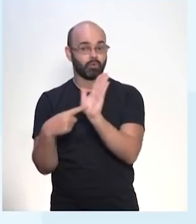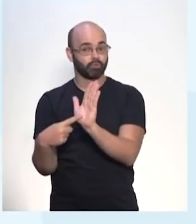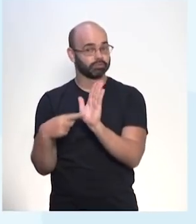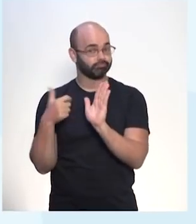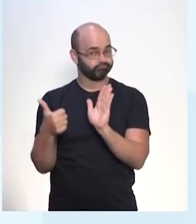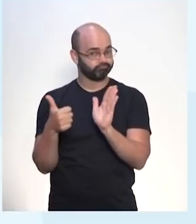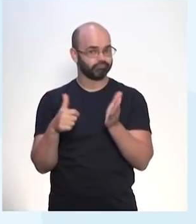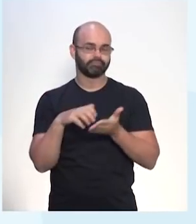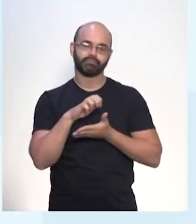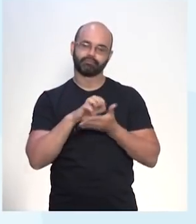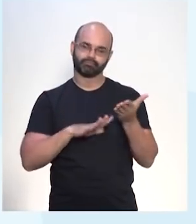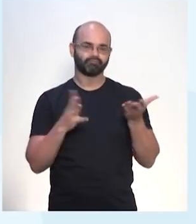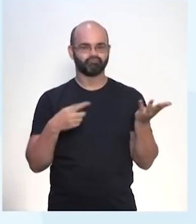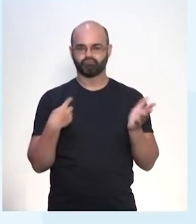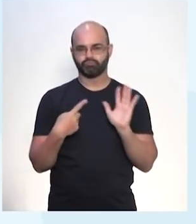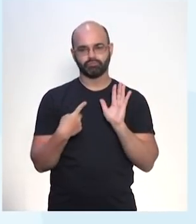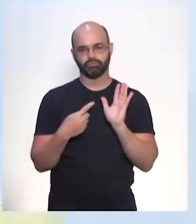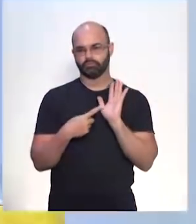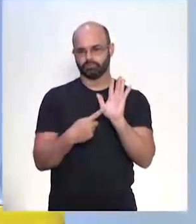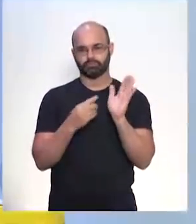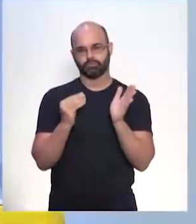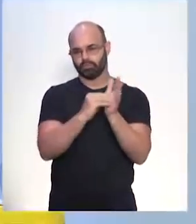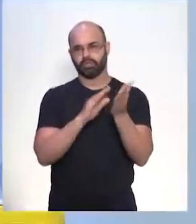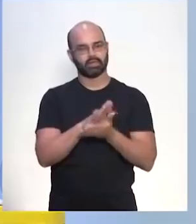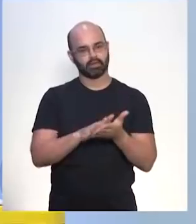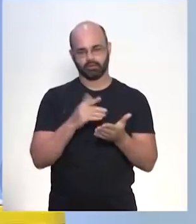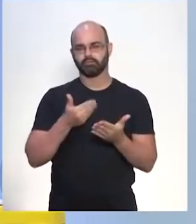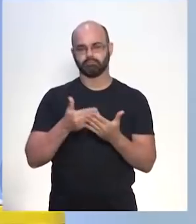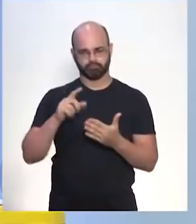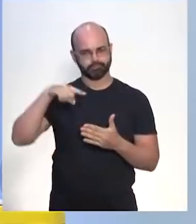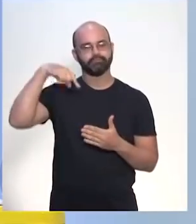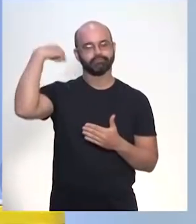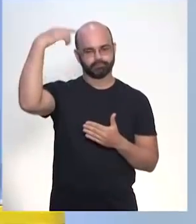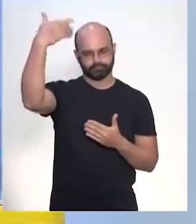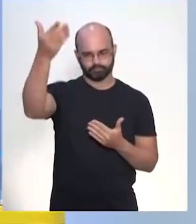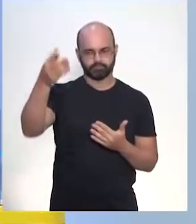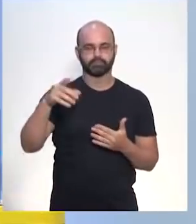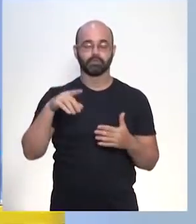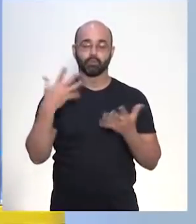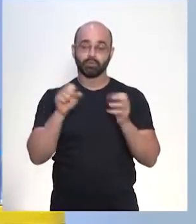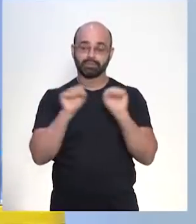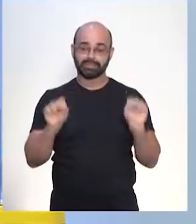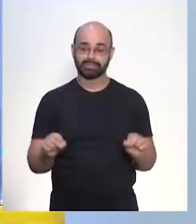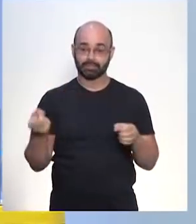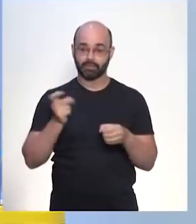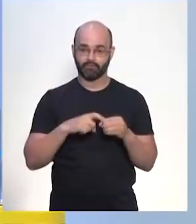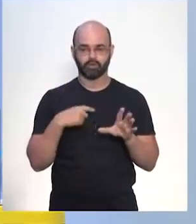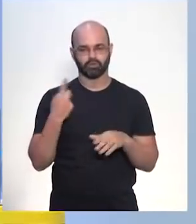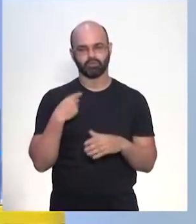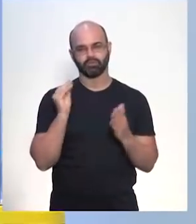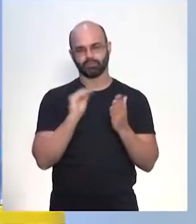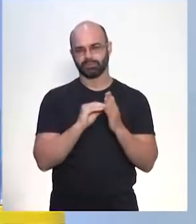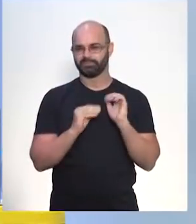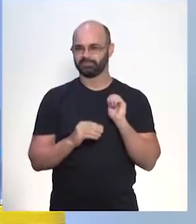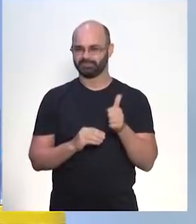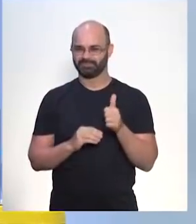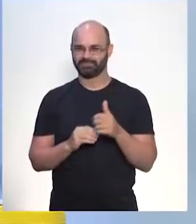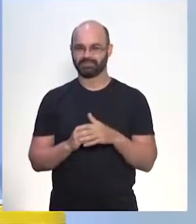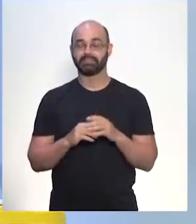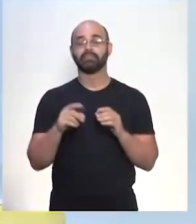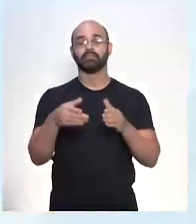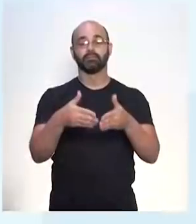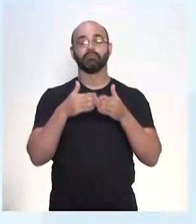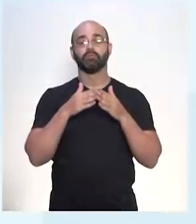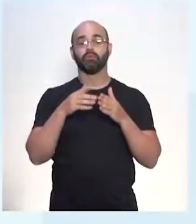gente não vai colocar hoje, vai esperar. Então, aguardem aí que a gente vai colocar para vocês assim que o sistema voltar, tá bom? E a gente volta aí. Compartilha